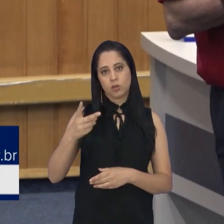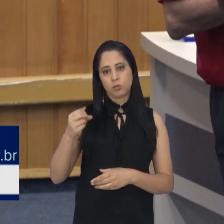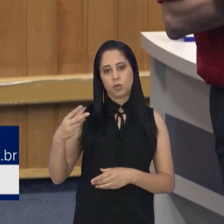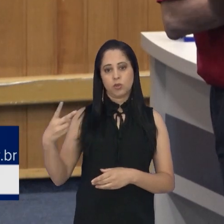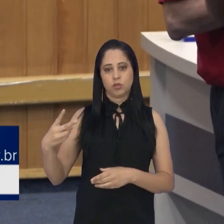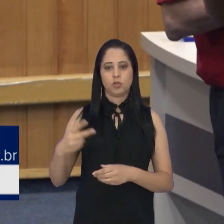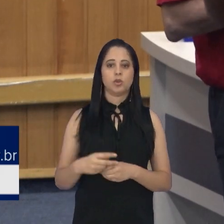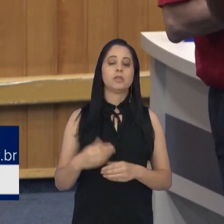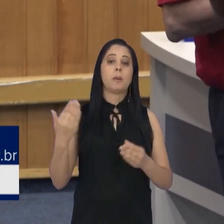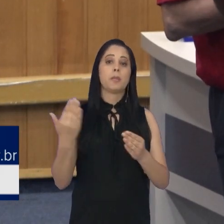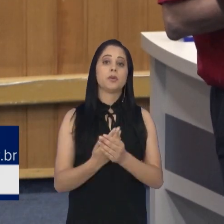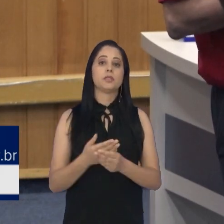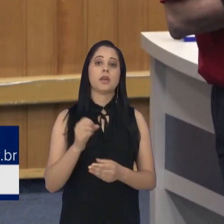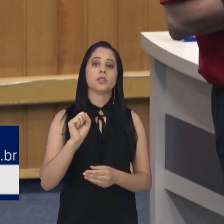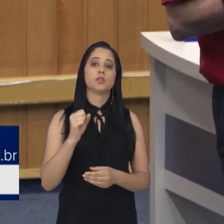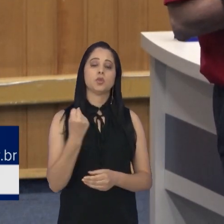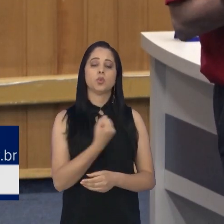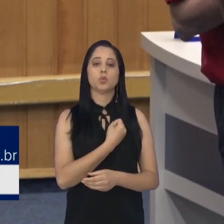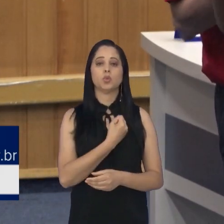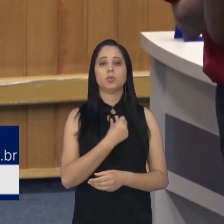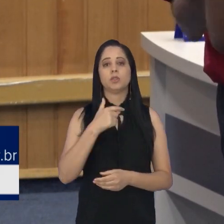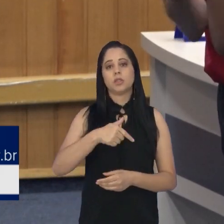2837/2022, processo número